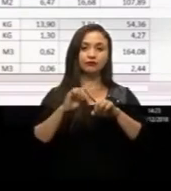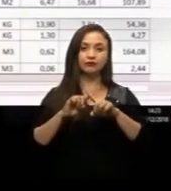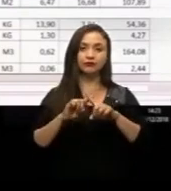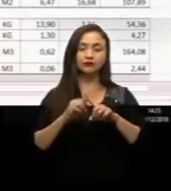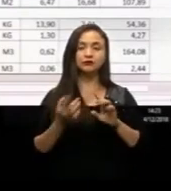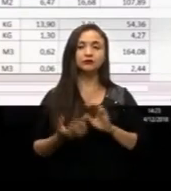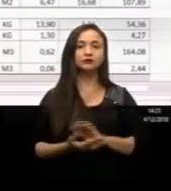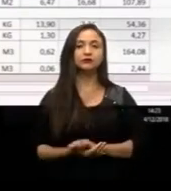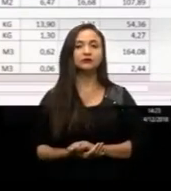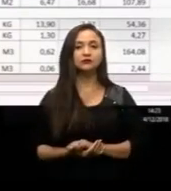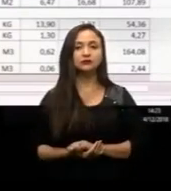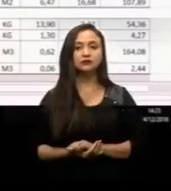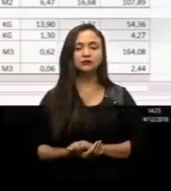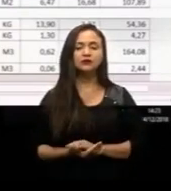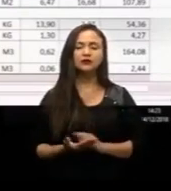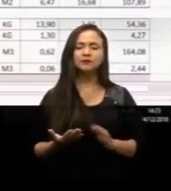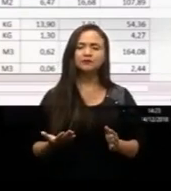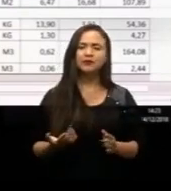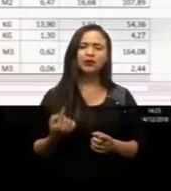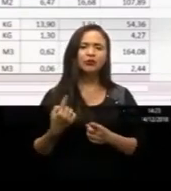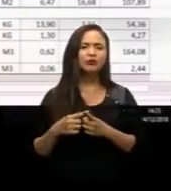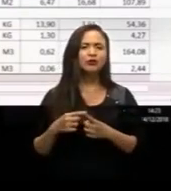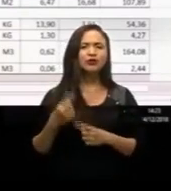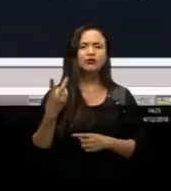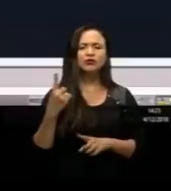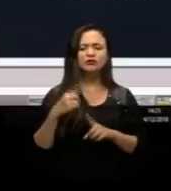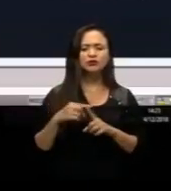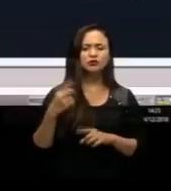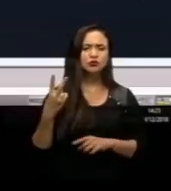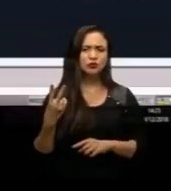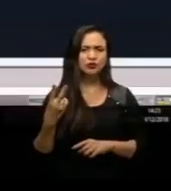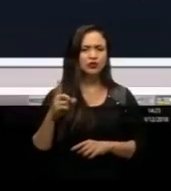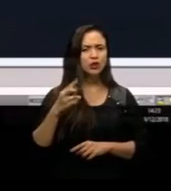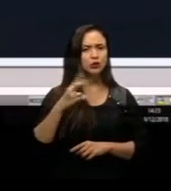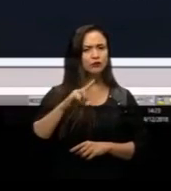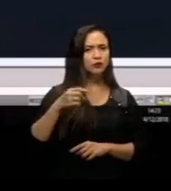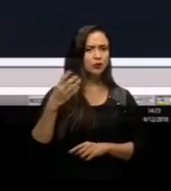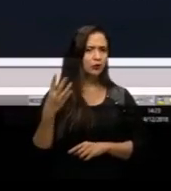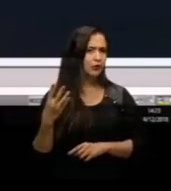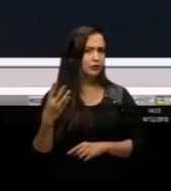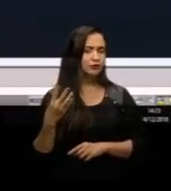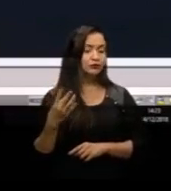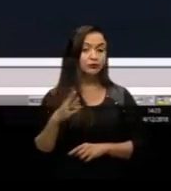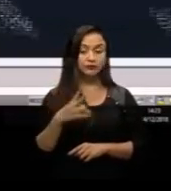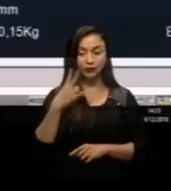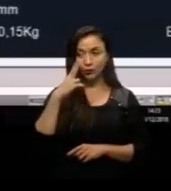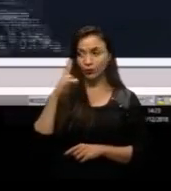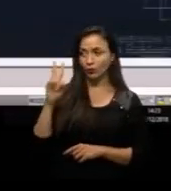vezes 2. Professor, mas por que 2 vezes 2? Não é 2,4? Olha aqui.